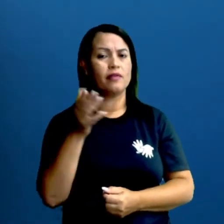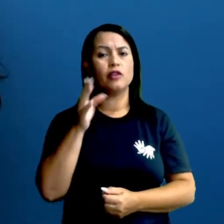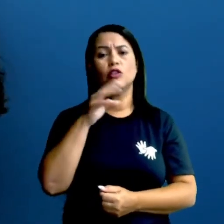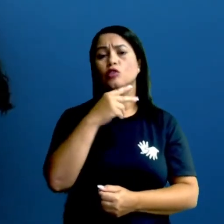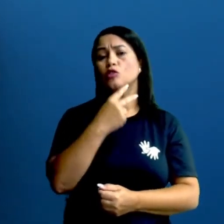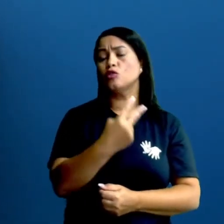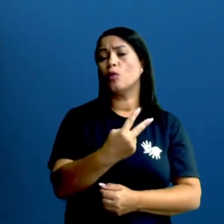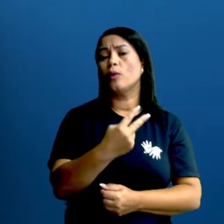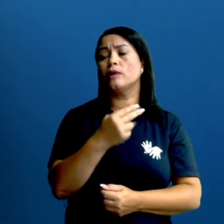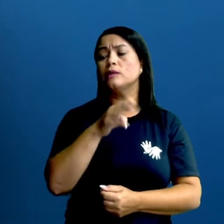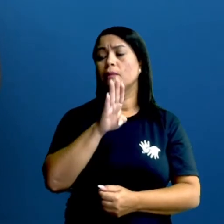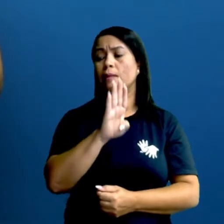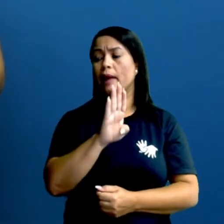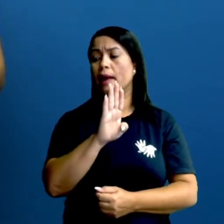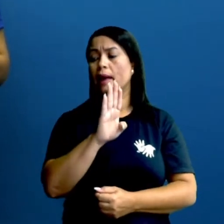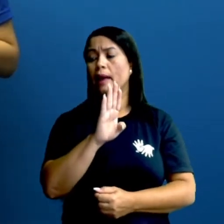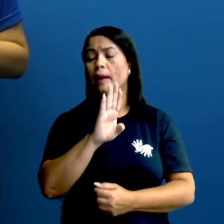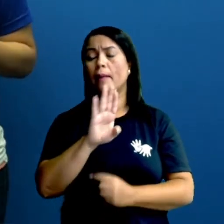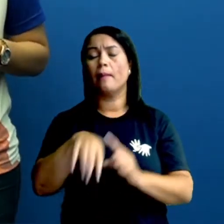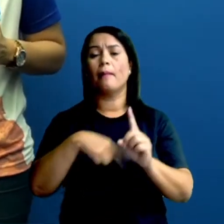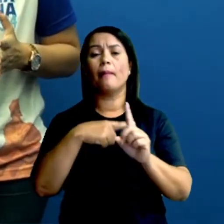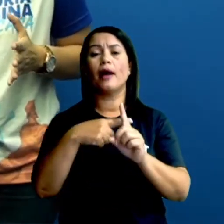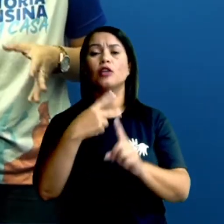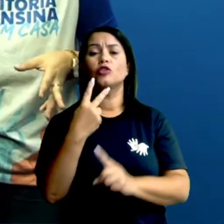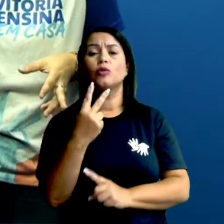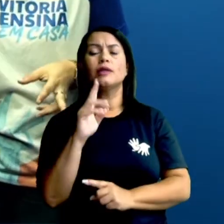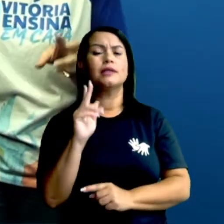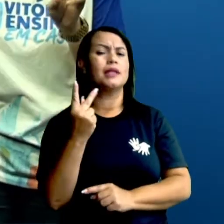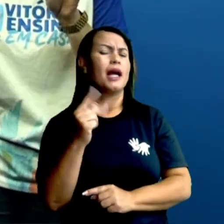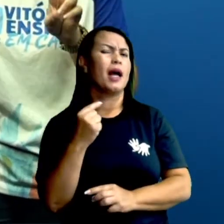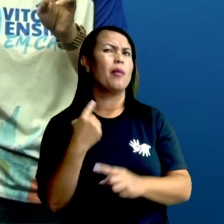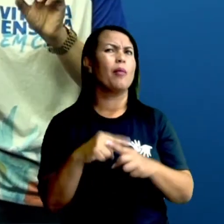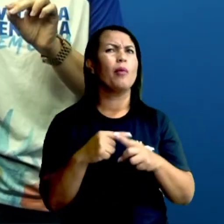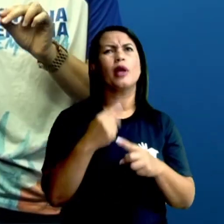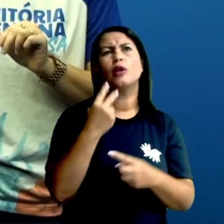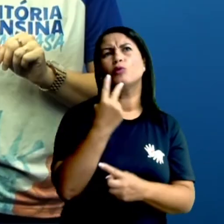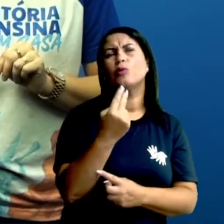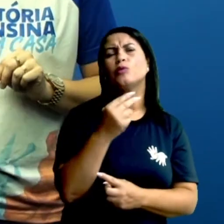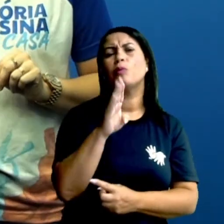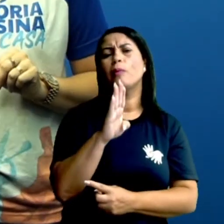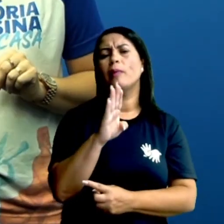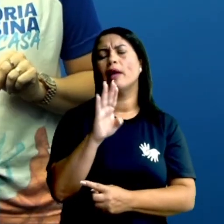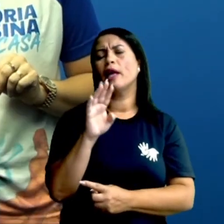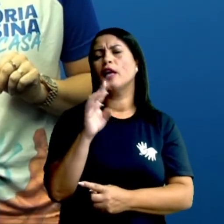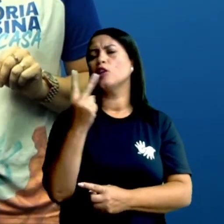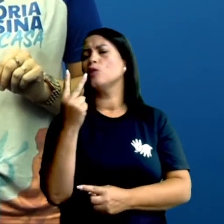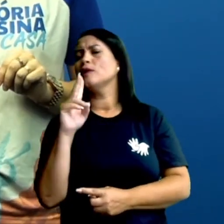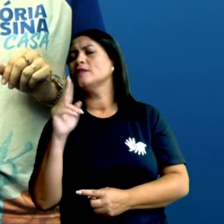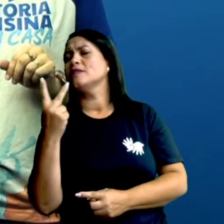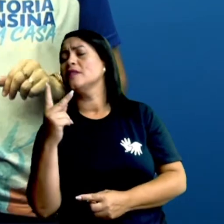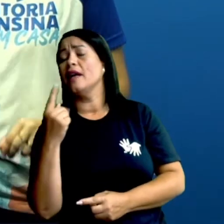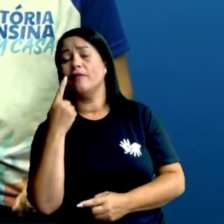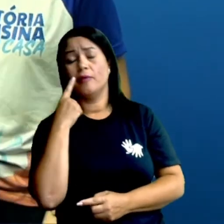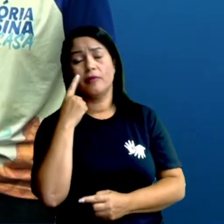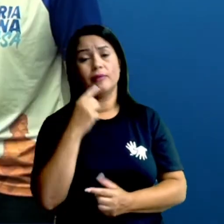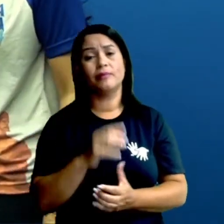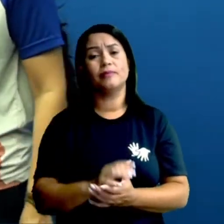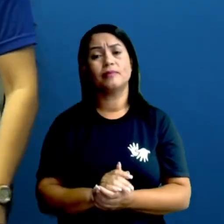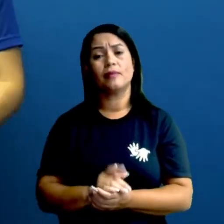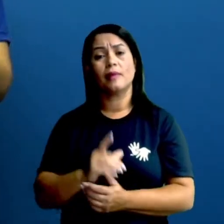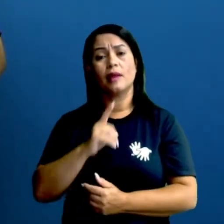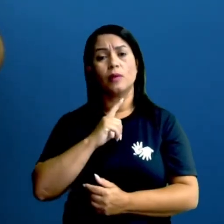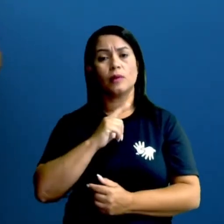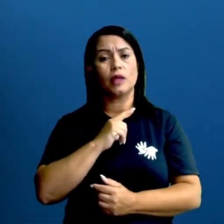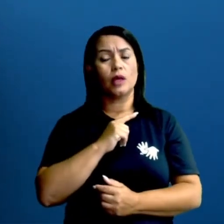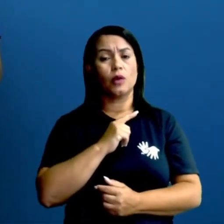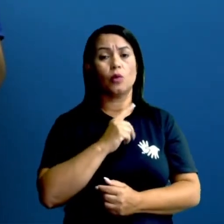2B mais 2H. Professora, eu não entendi por que tem 2B e 2H. Vê só, eu